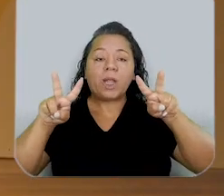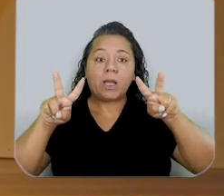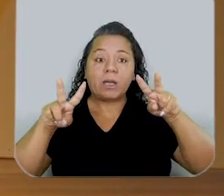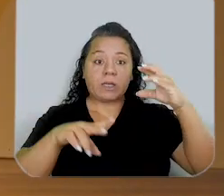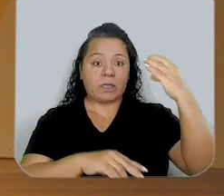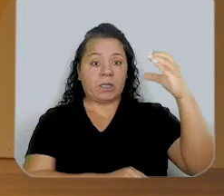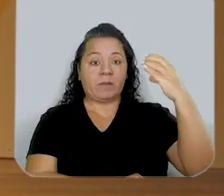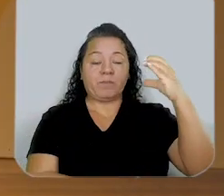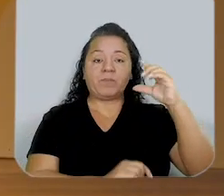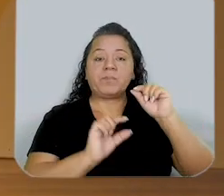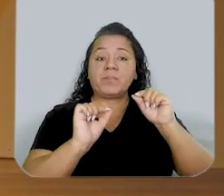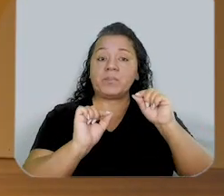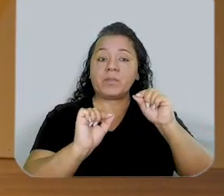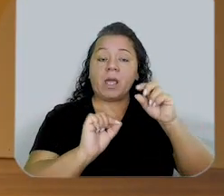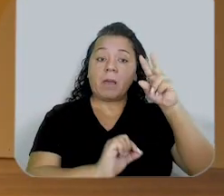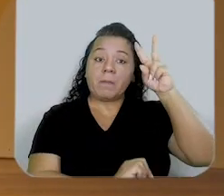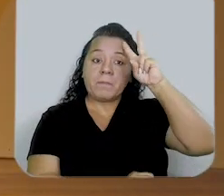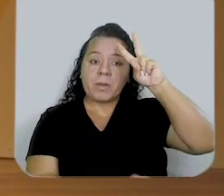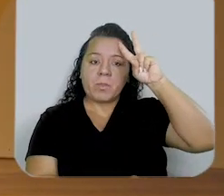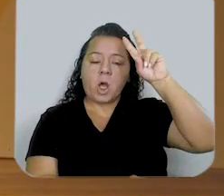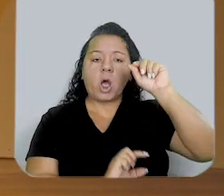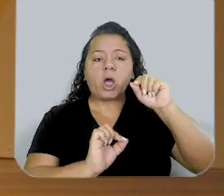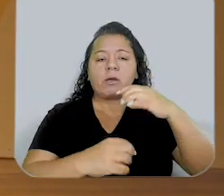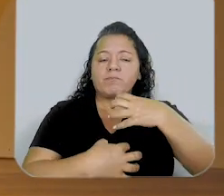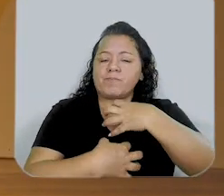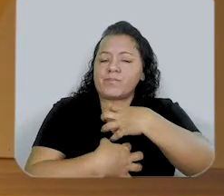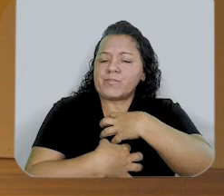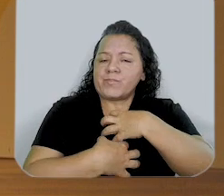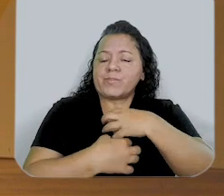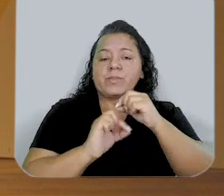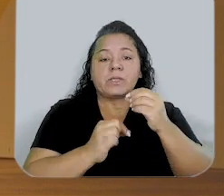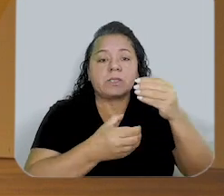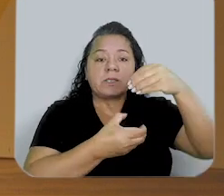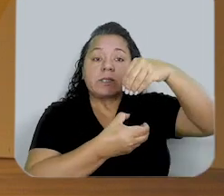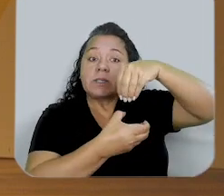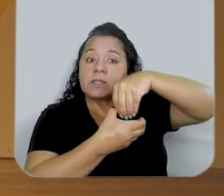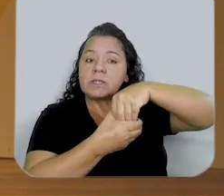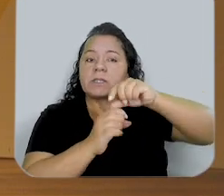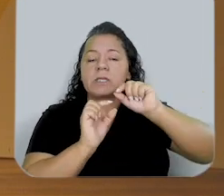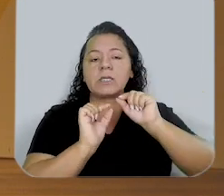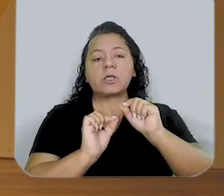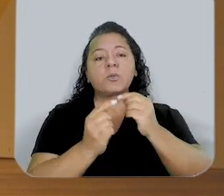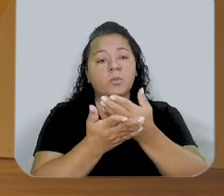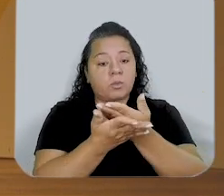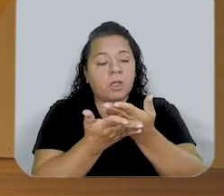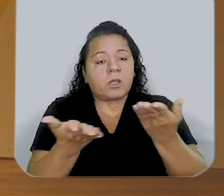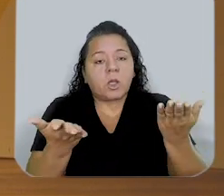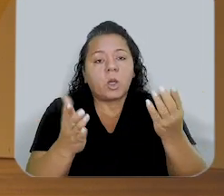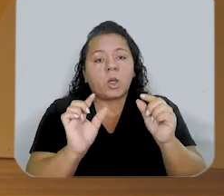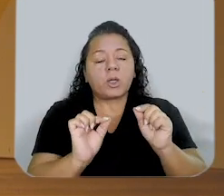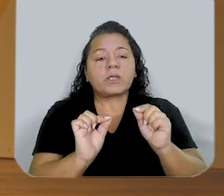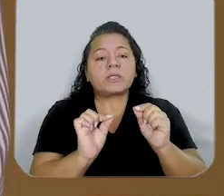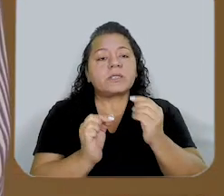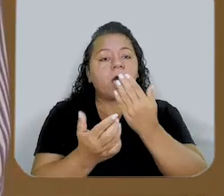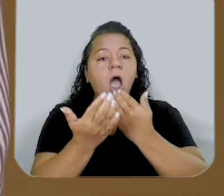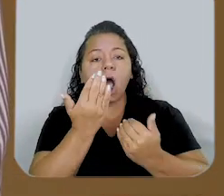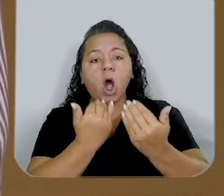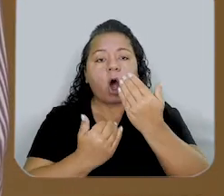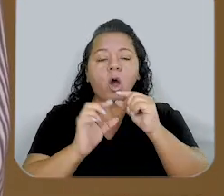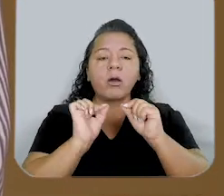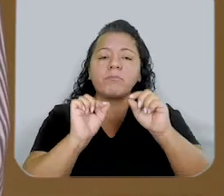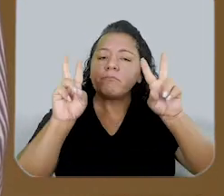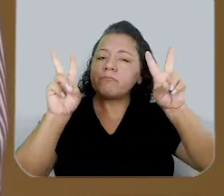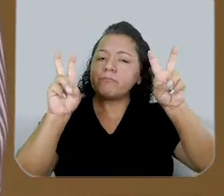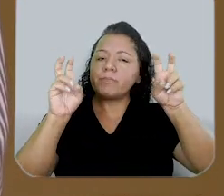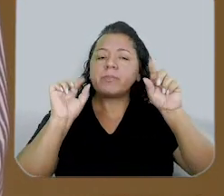né, para a memória afetiva que há dentro da nossa culinária. Então, acho um tema muito rico e eu queria que você contasse um pouquinho